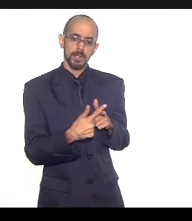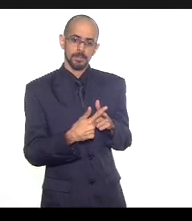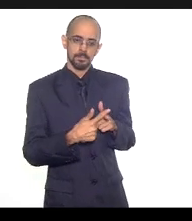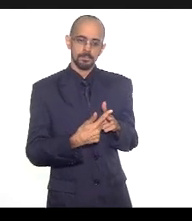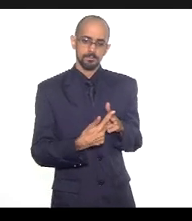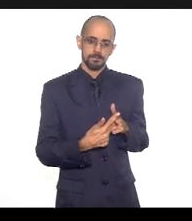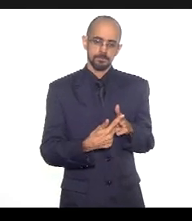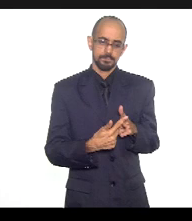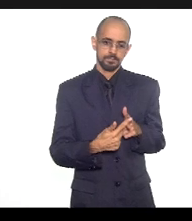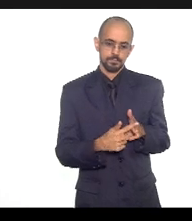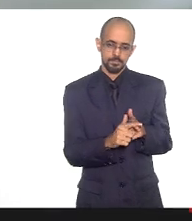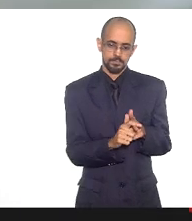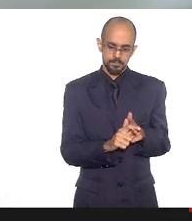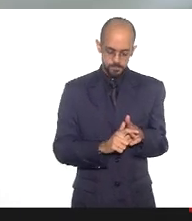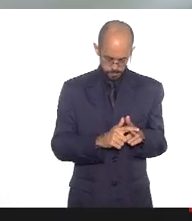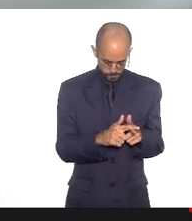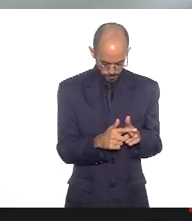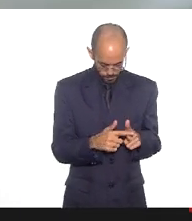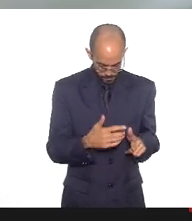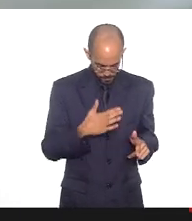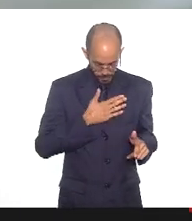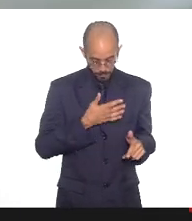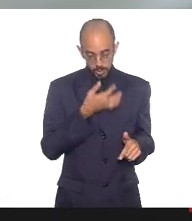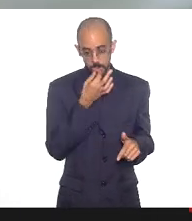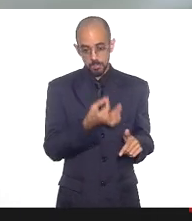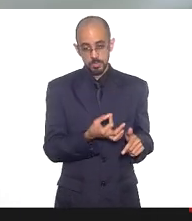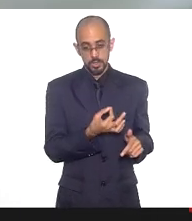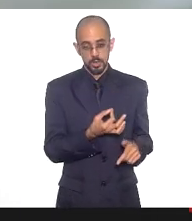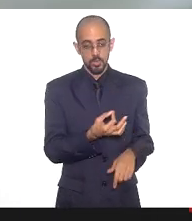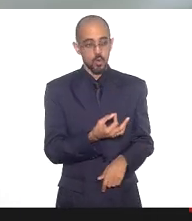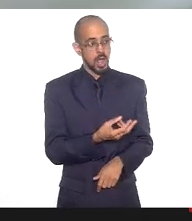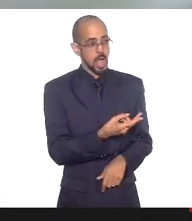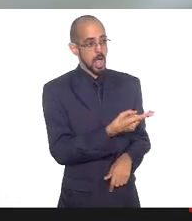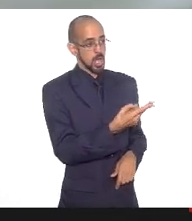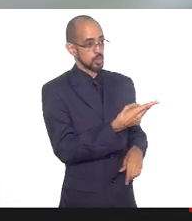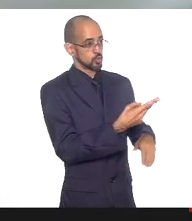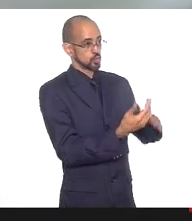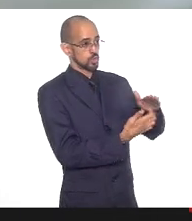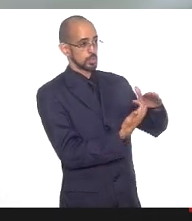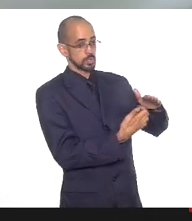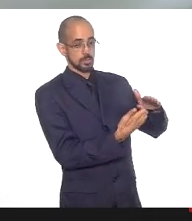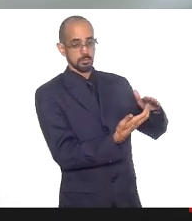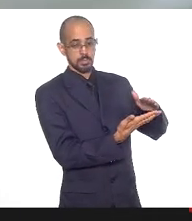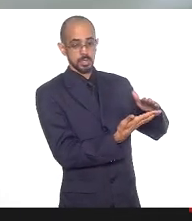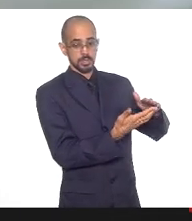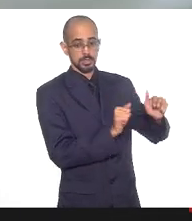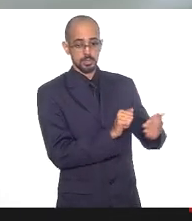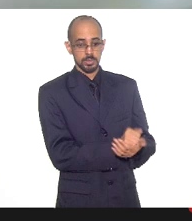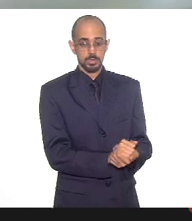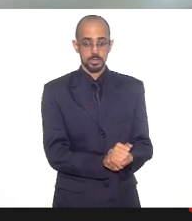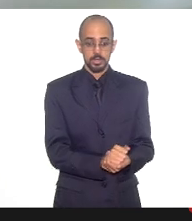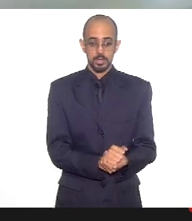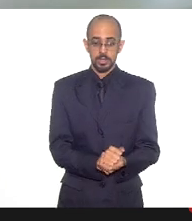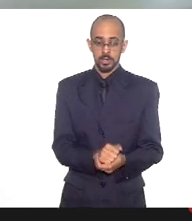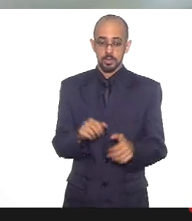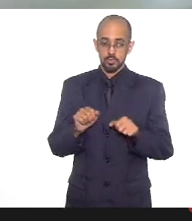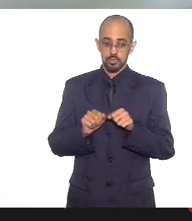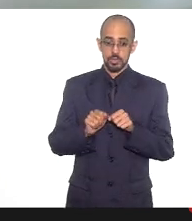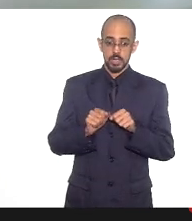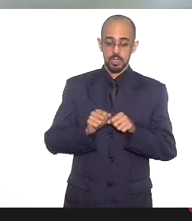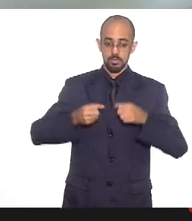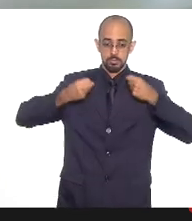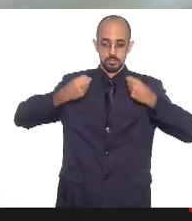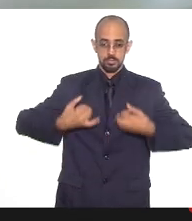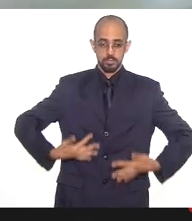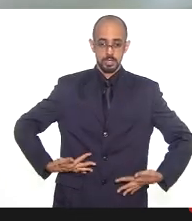que as duas concessionárias, através de seus profissionais, fizeram uma exposição,